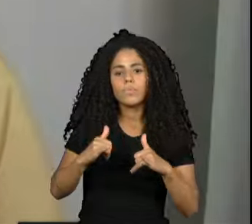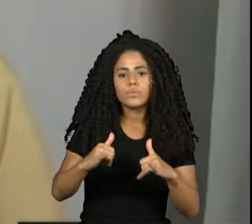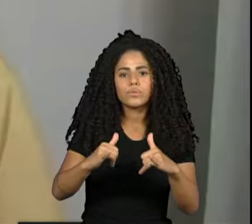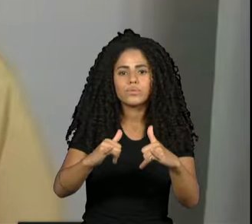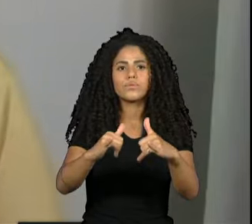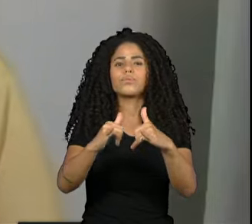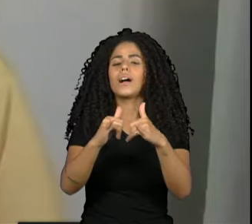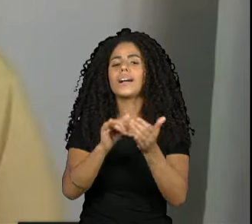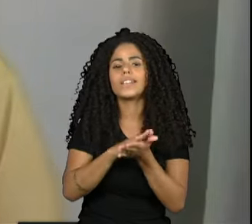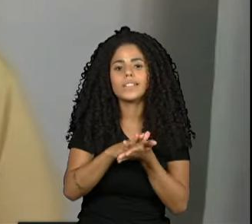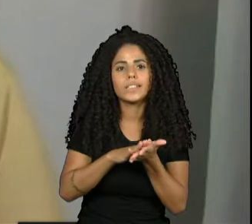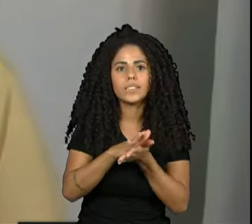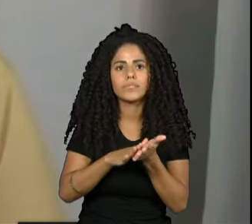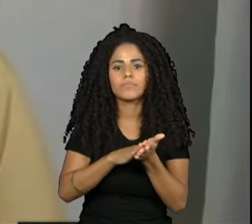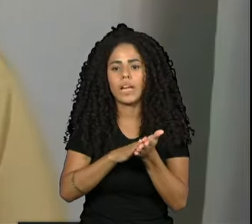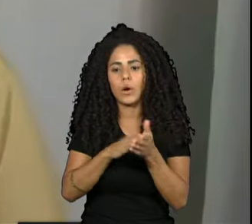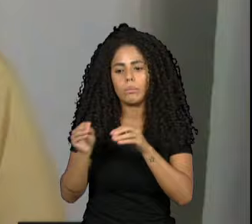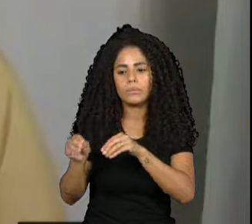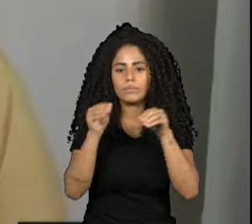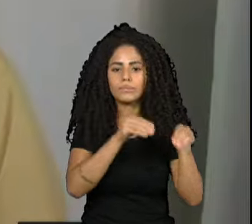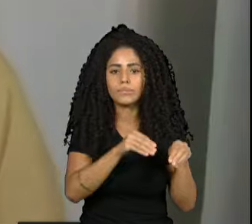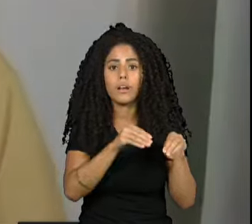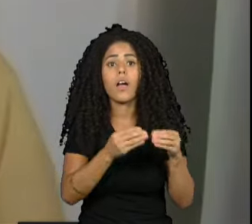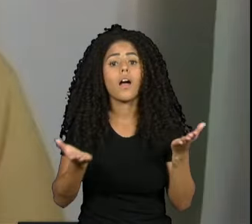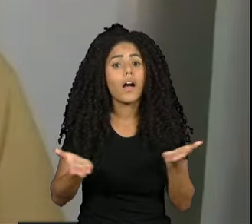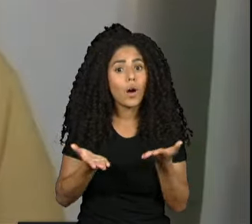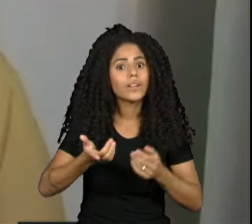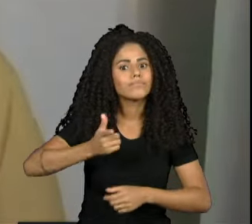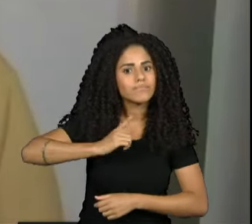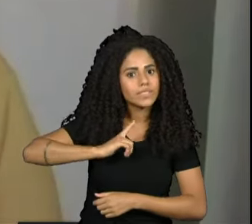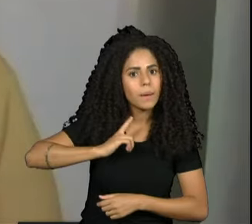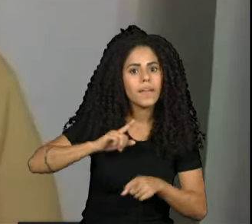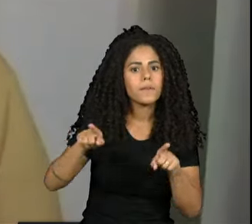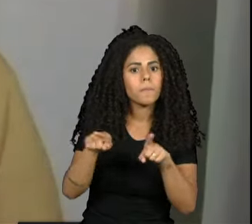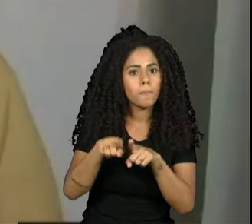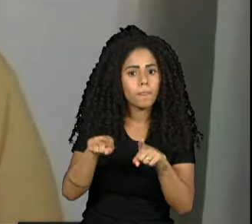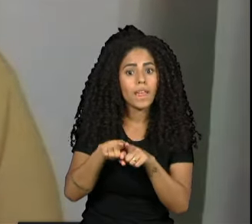não tem essa necessidade de deslocamento. Agora também tem turmas